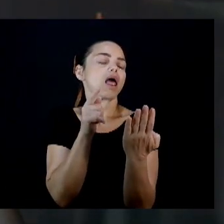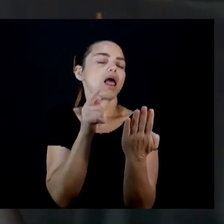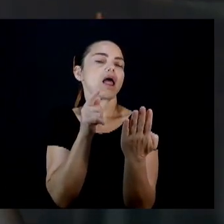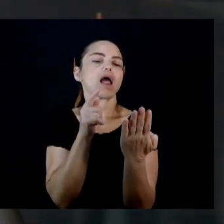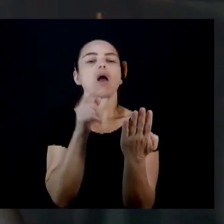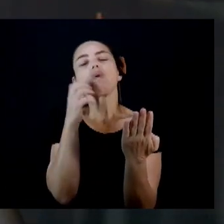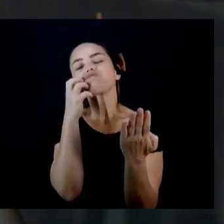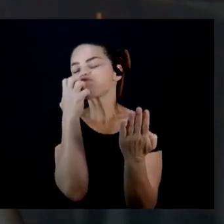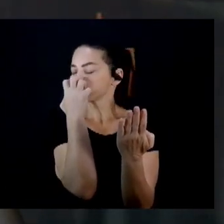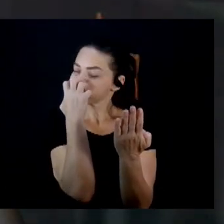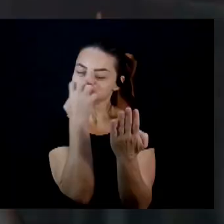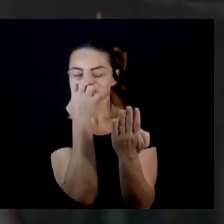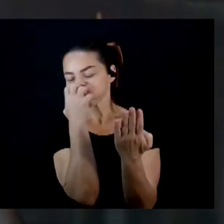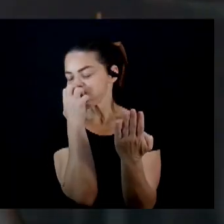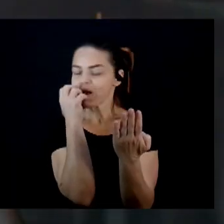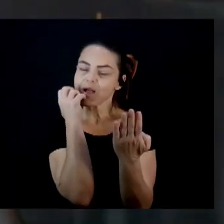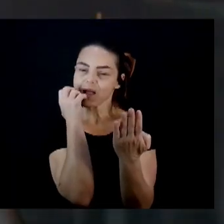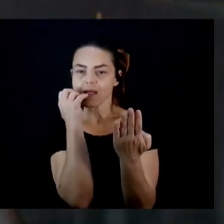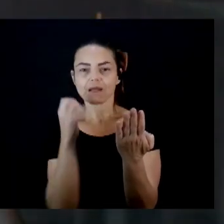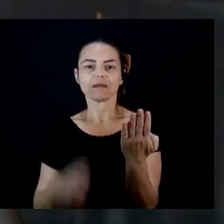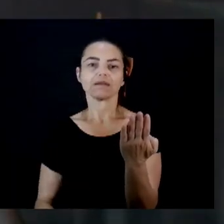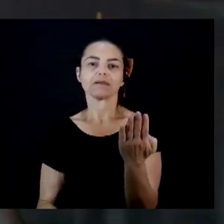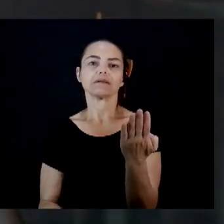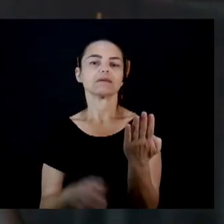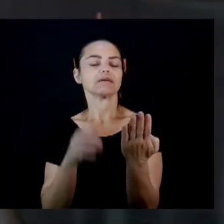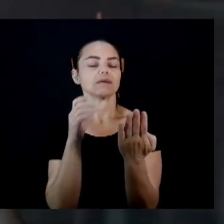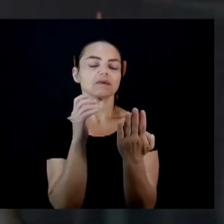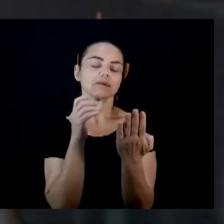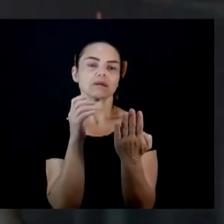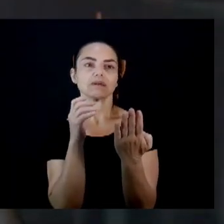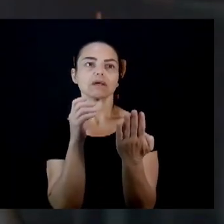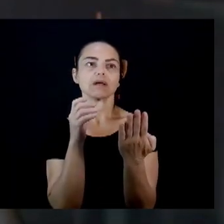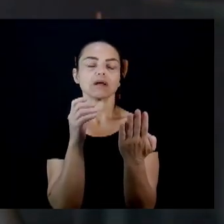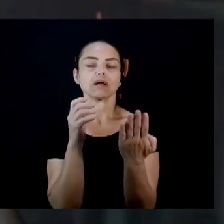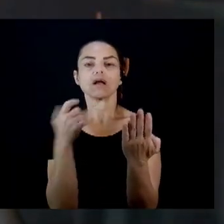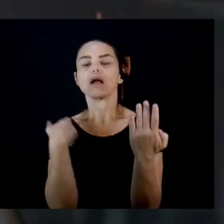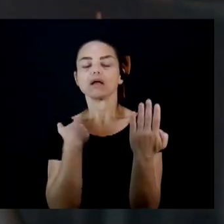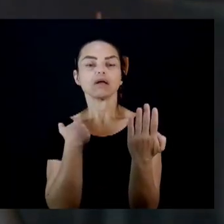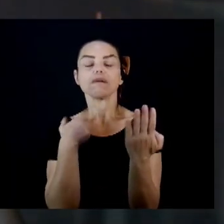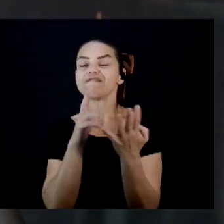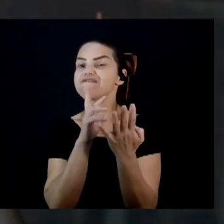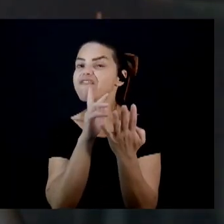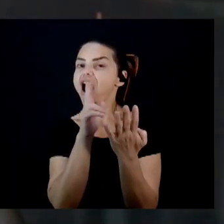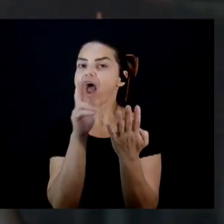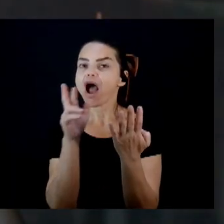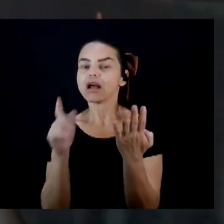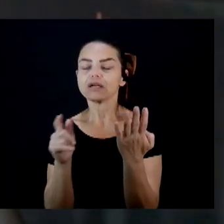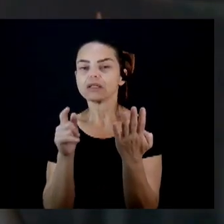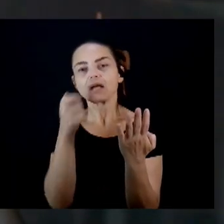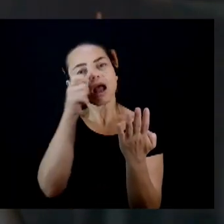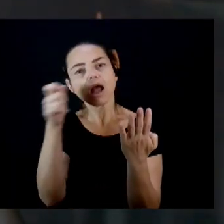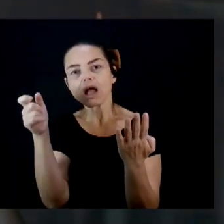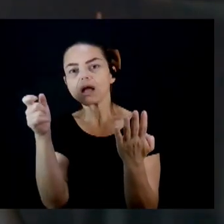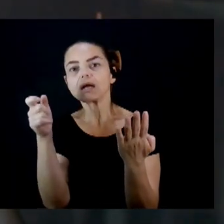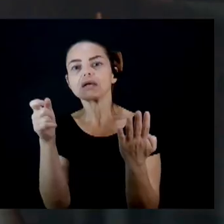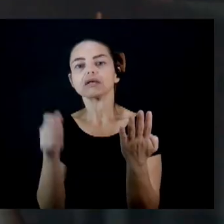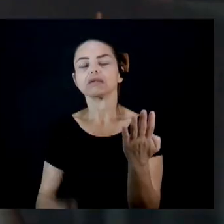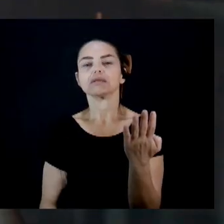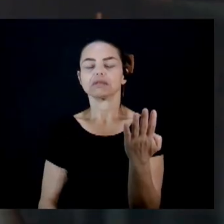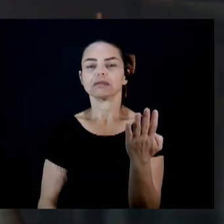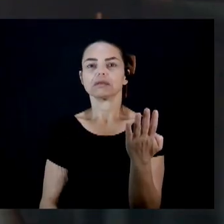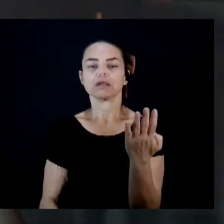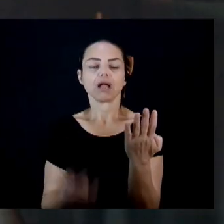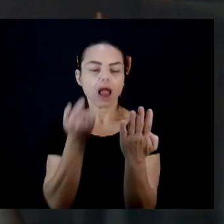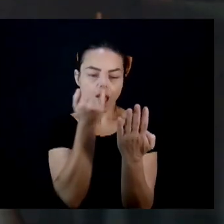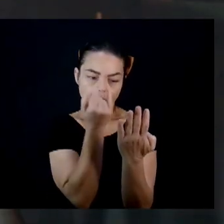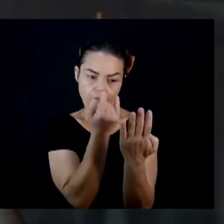cachorrinho cantando. Você passa aqui, você vê o Hulk vermelho brigando. O que é mais interessante que isso? O que vai te prender